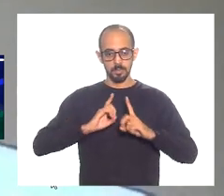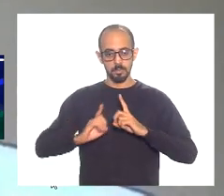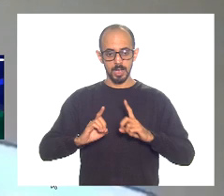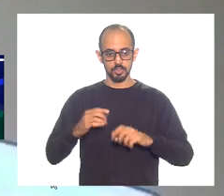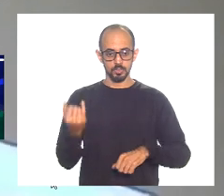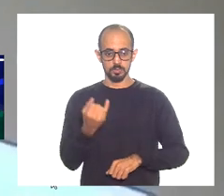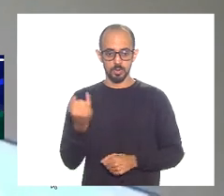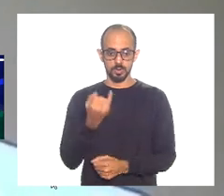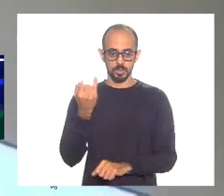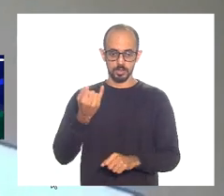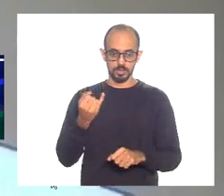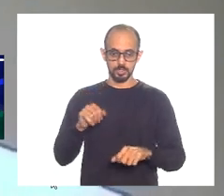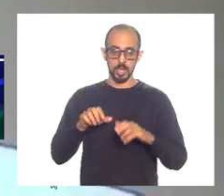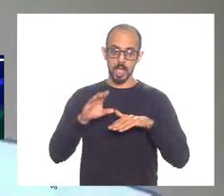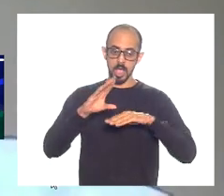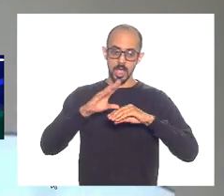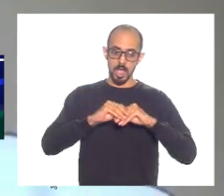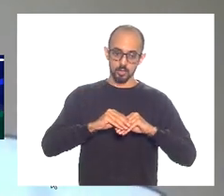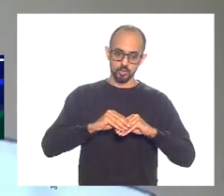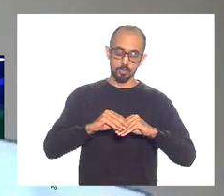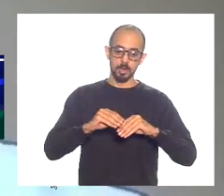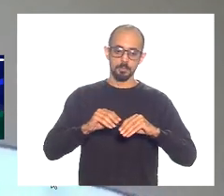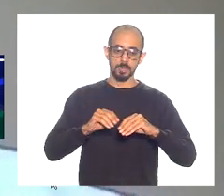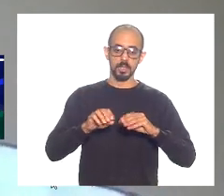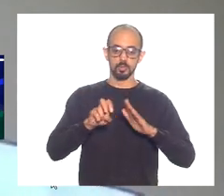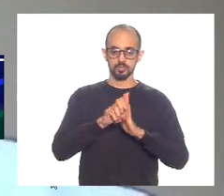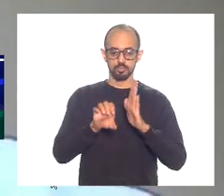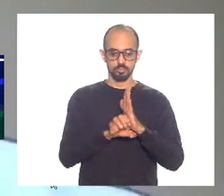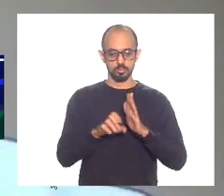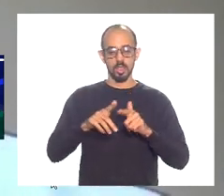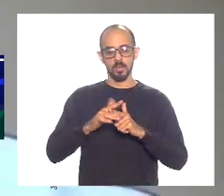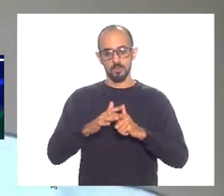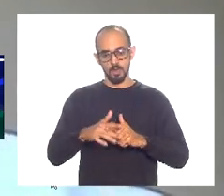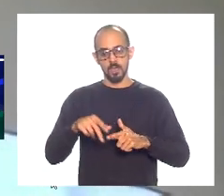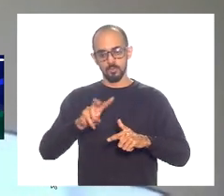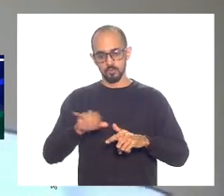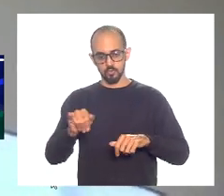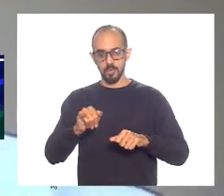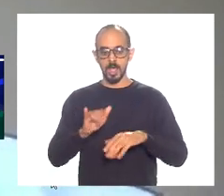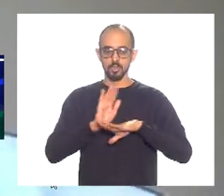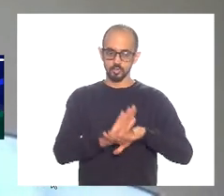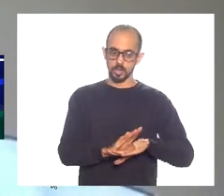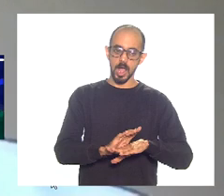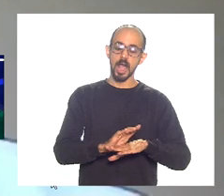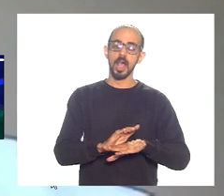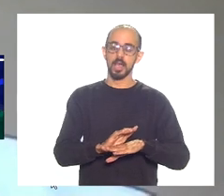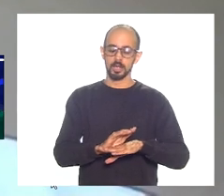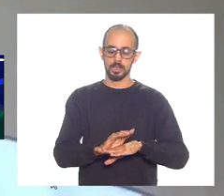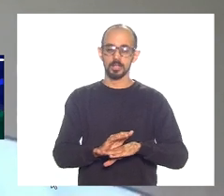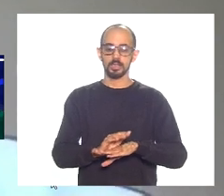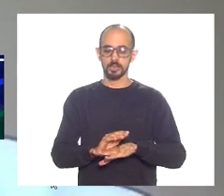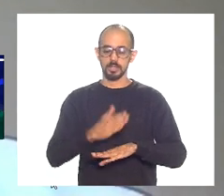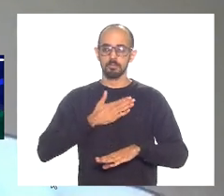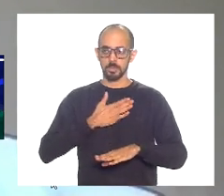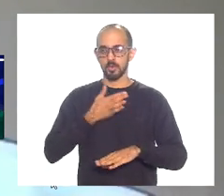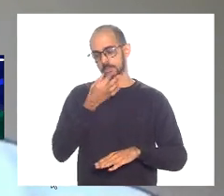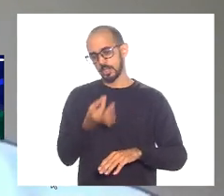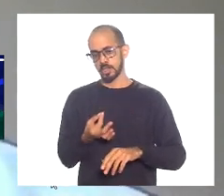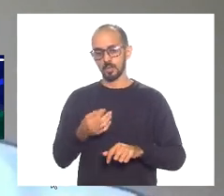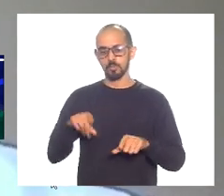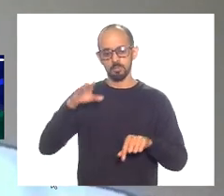que as emendas vão ajudar a corrigir algumas limitações do texto original, do meu ponto de vista. Principalmente no que